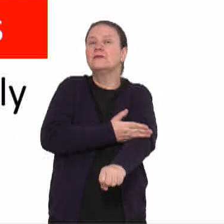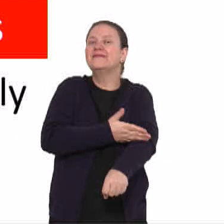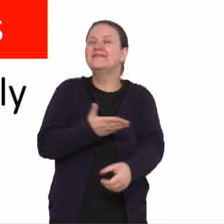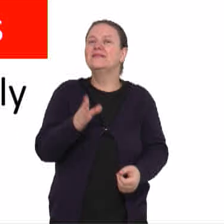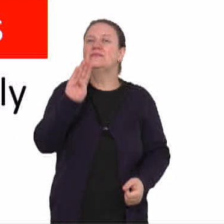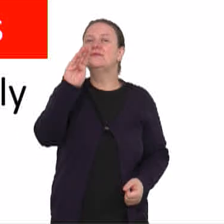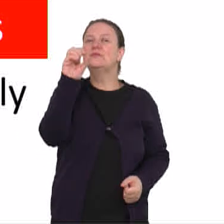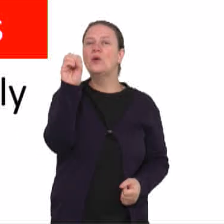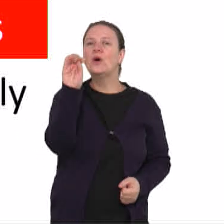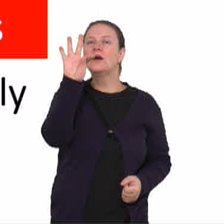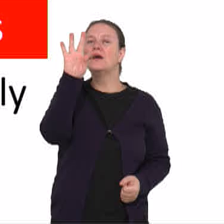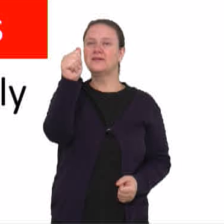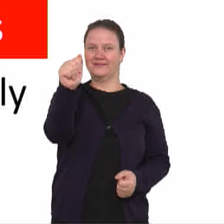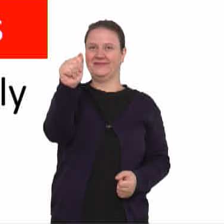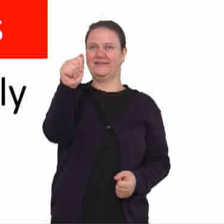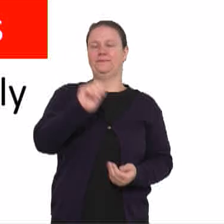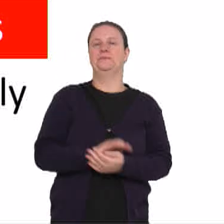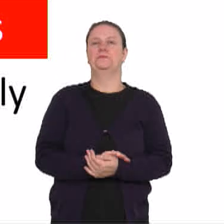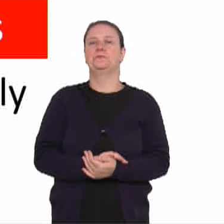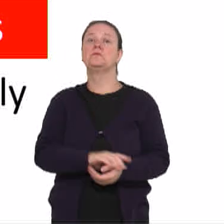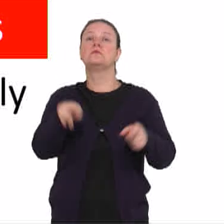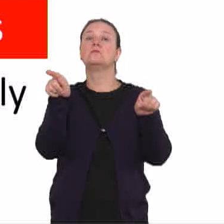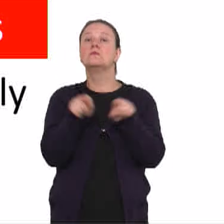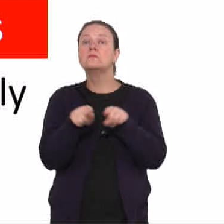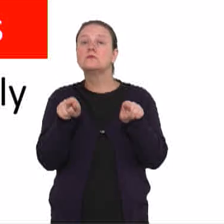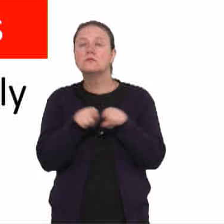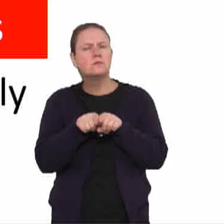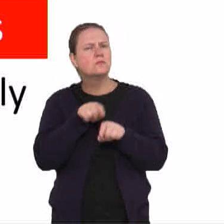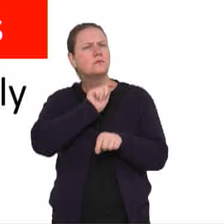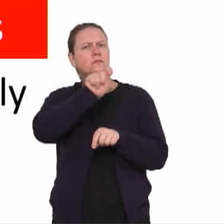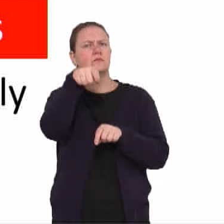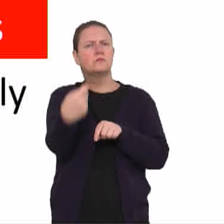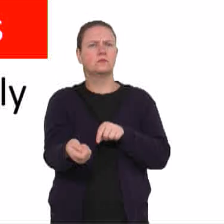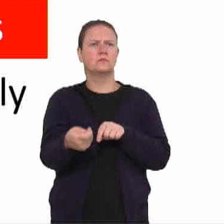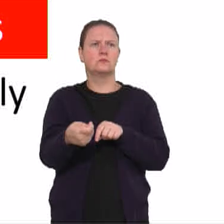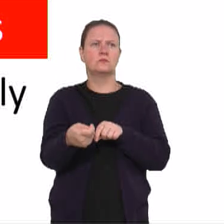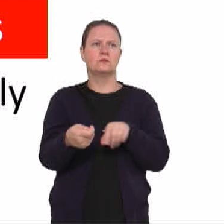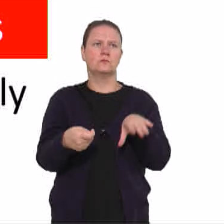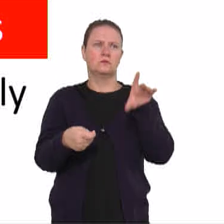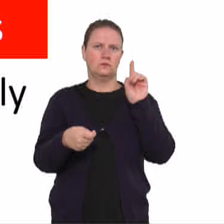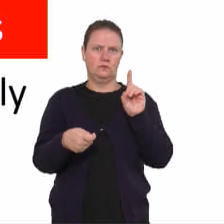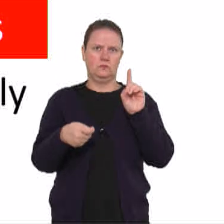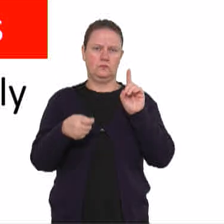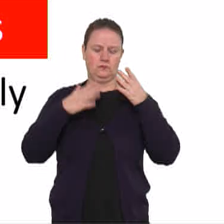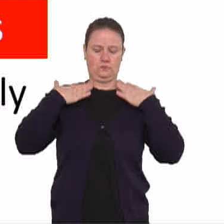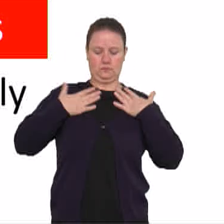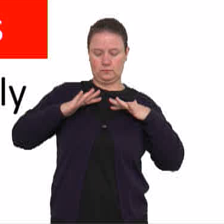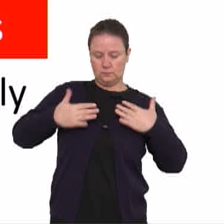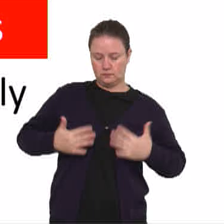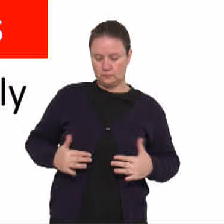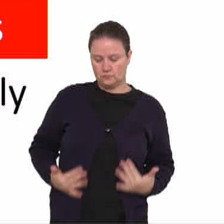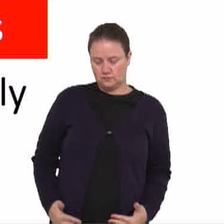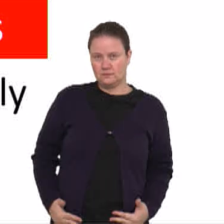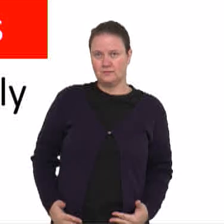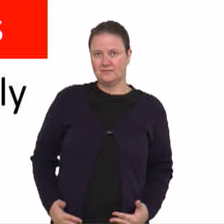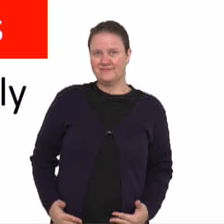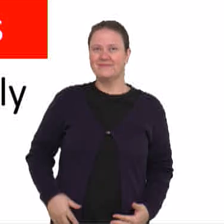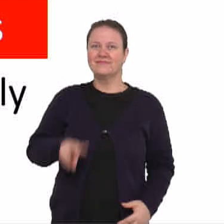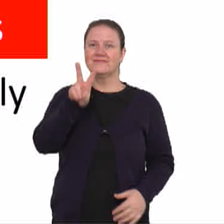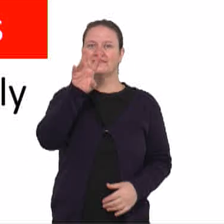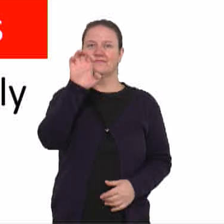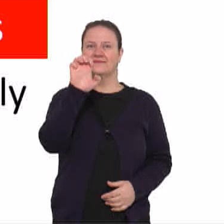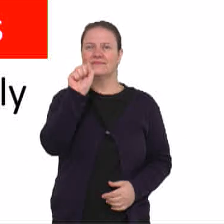também vamos dizer assim, uma peça de um vestuário que geralmente cobre o corpo da mulher. Vestido. Ficou